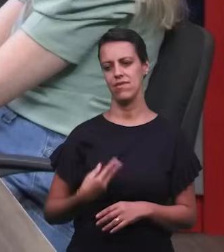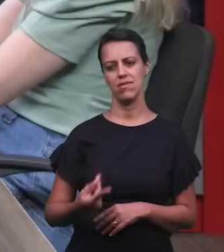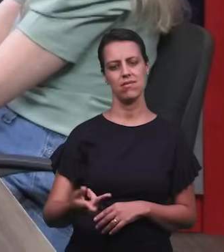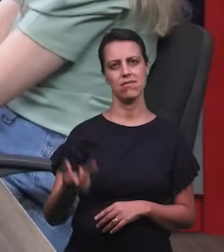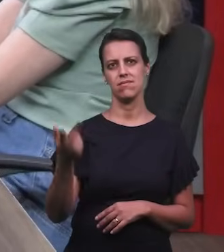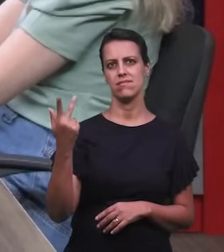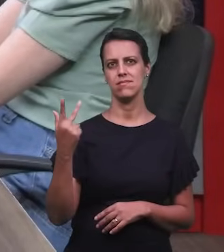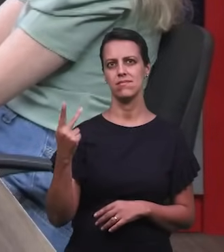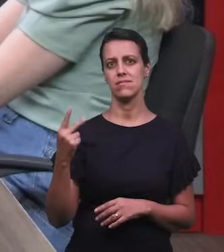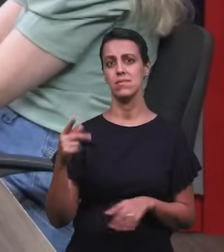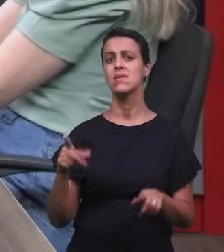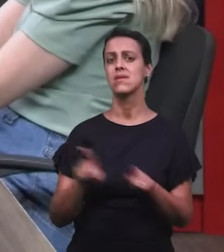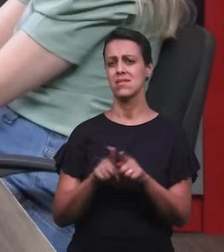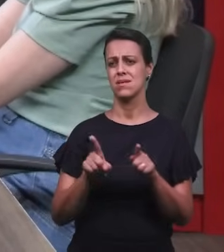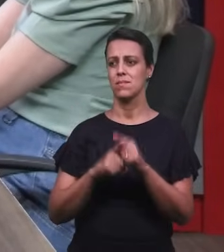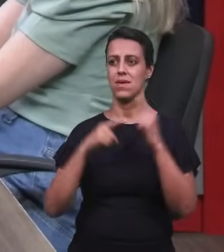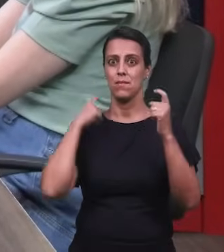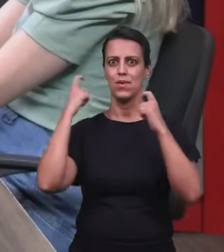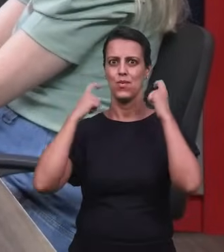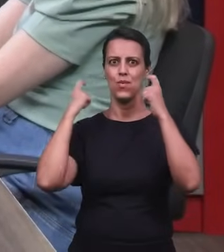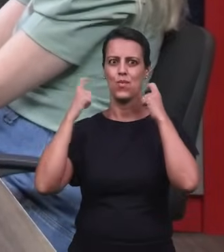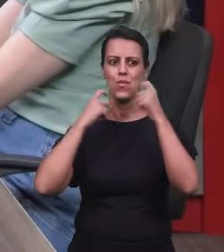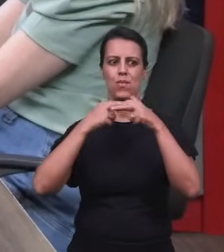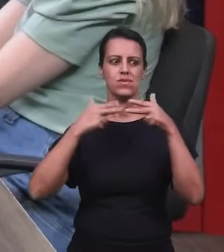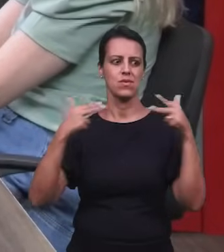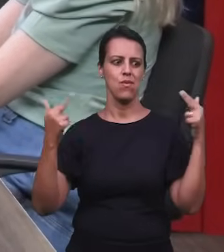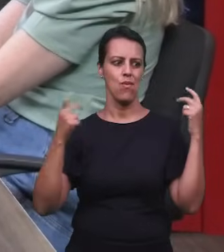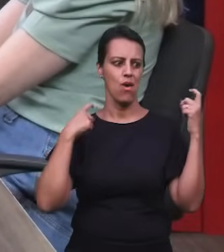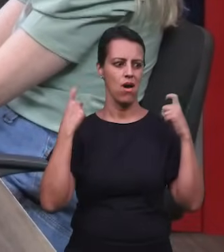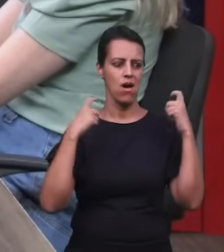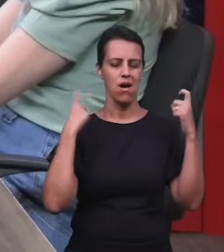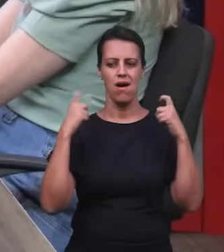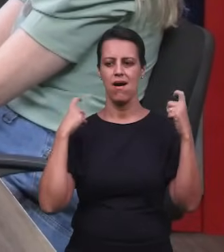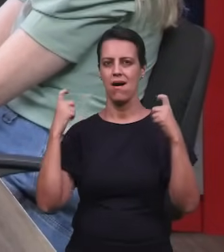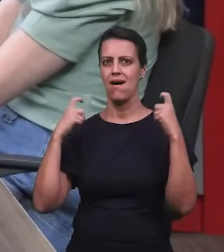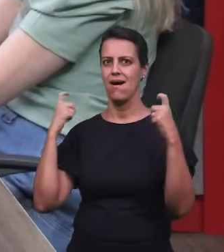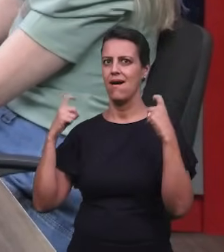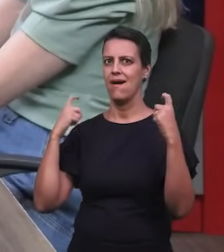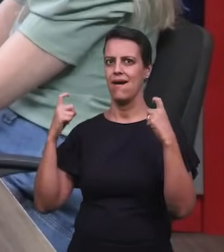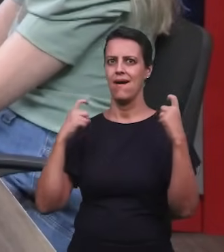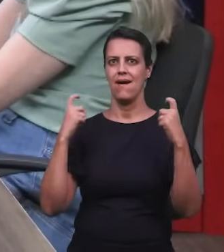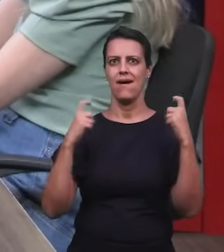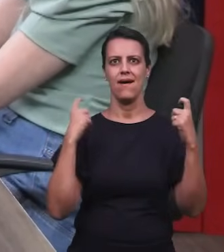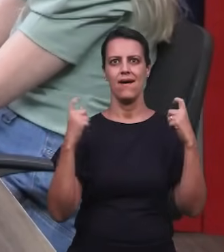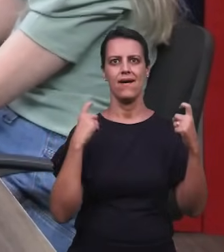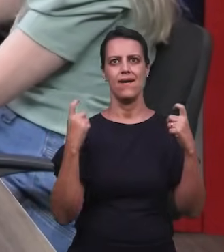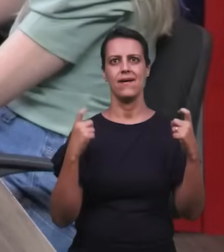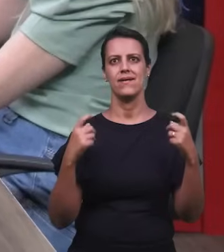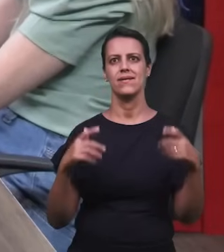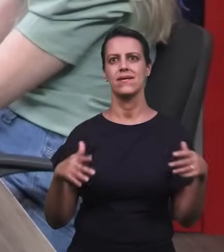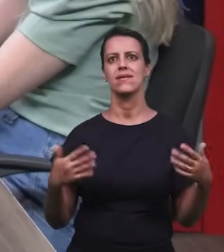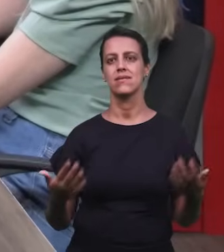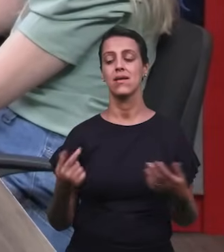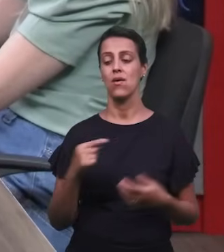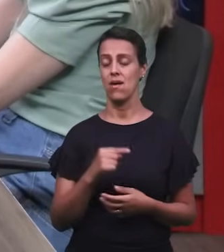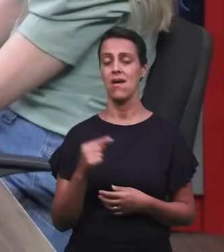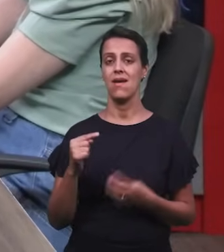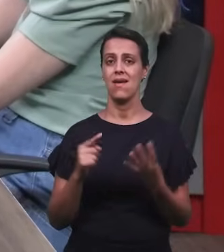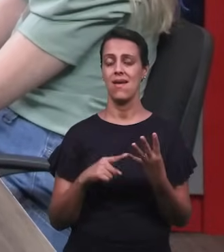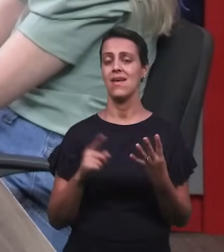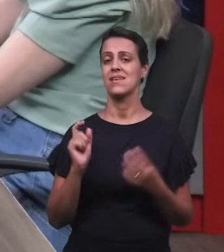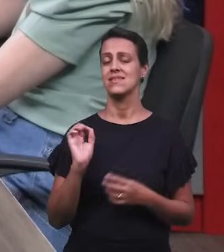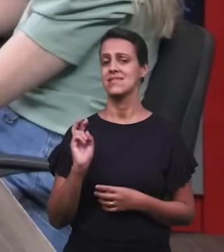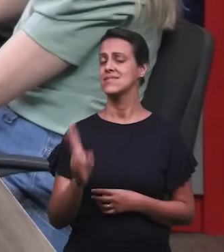ele também é muito preocupado com tudo, né? Então, ele também é uma pessoa que tende a entregar as coisas,